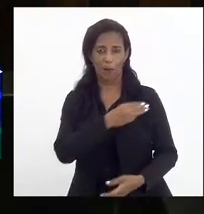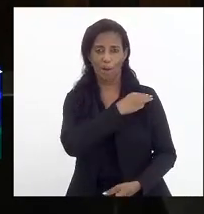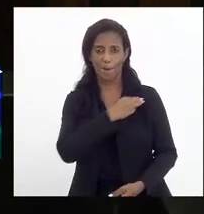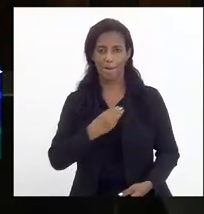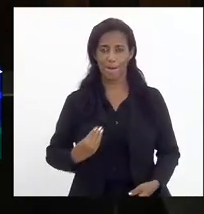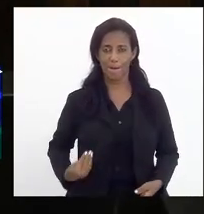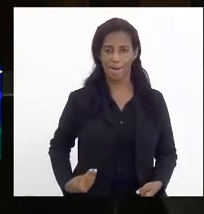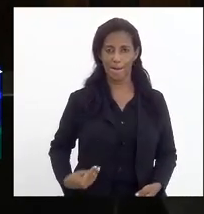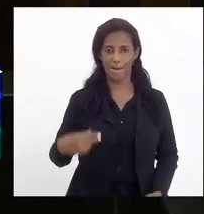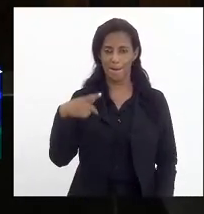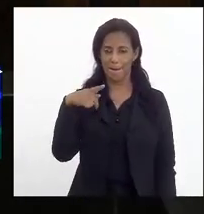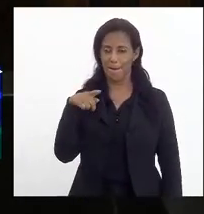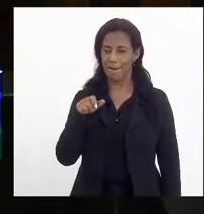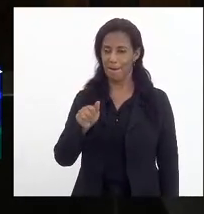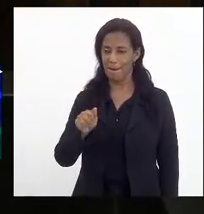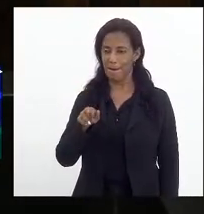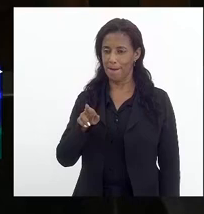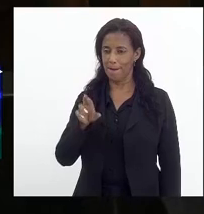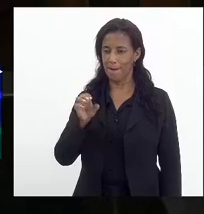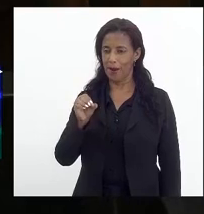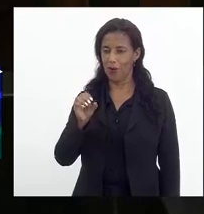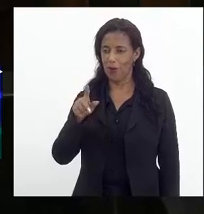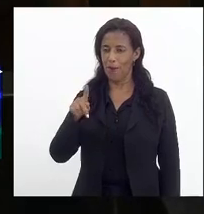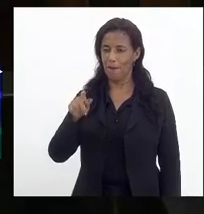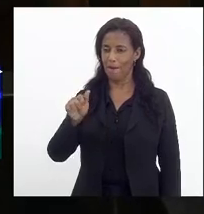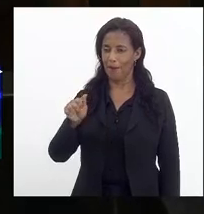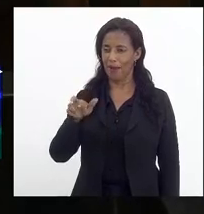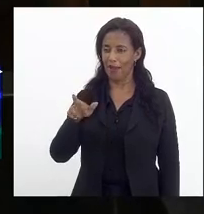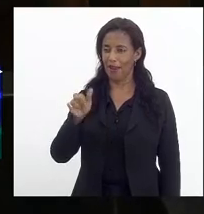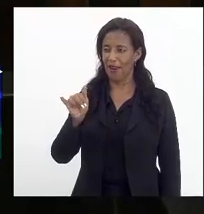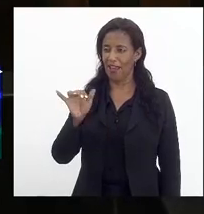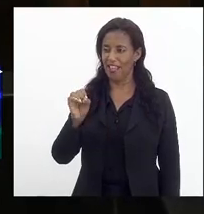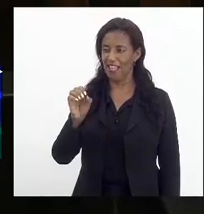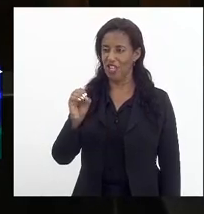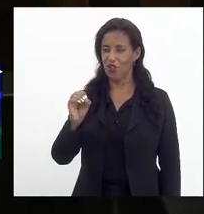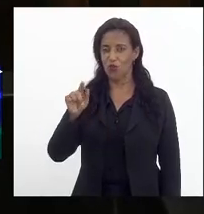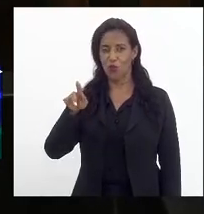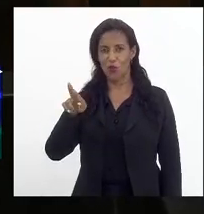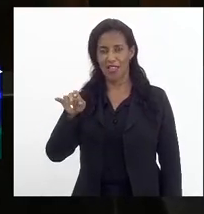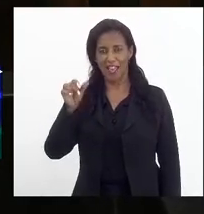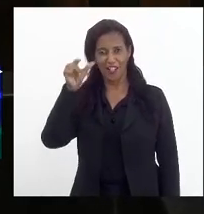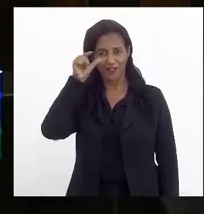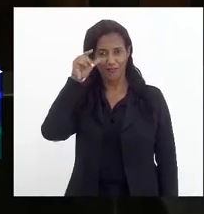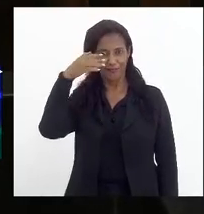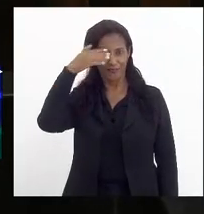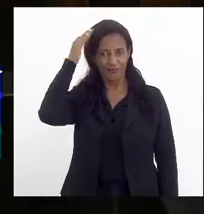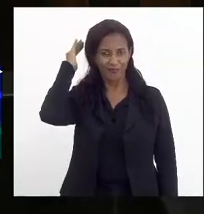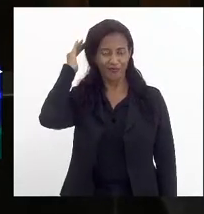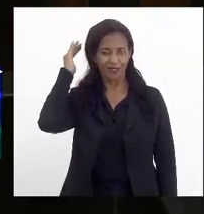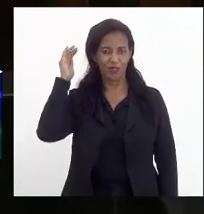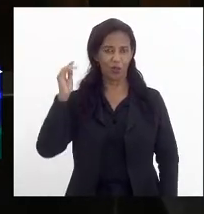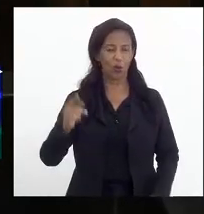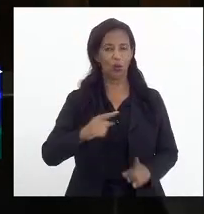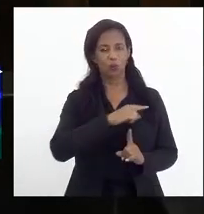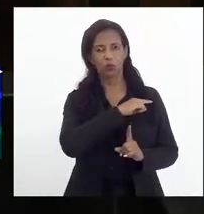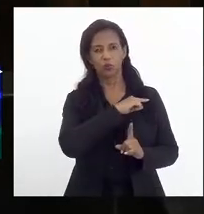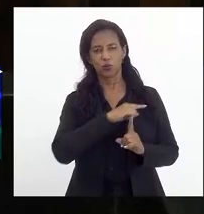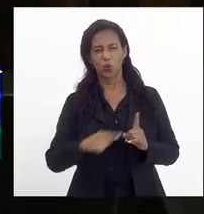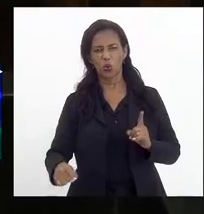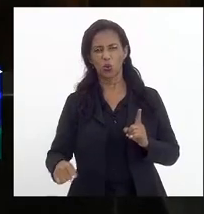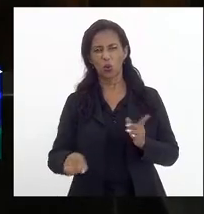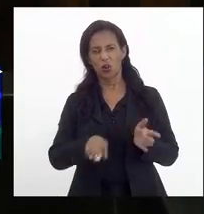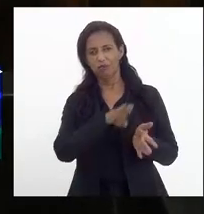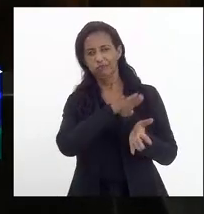São Paulo Paraíso Guedes e cortou e oitenta e sete